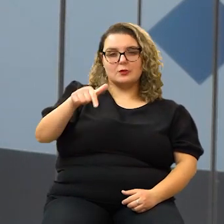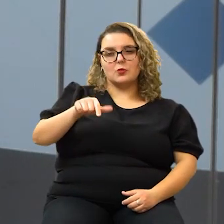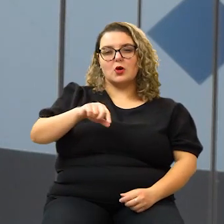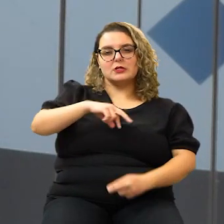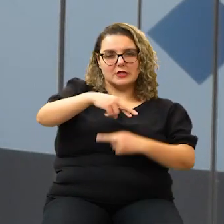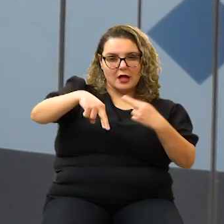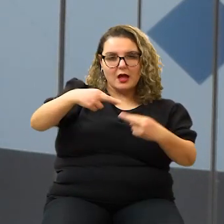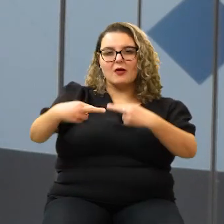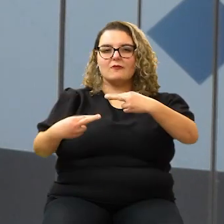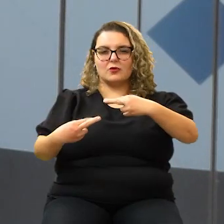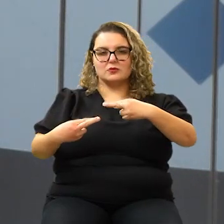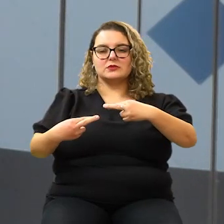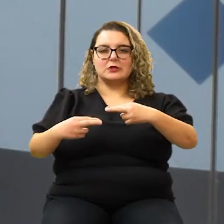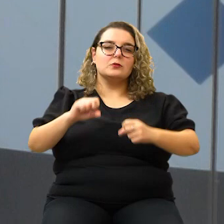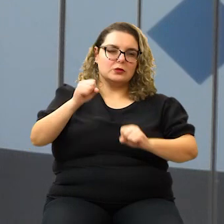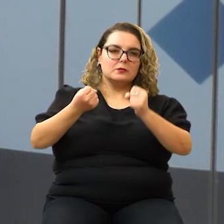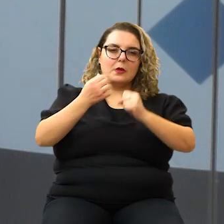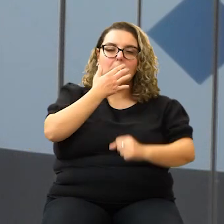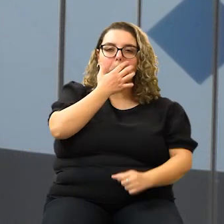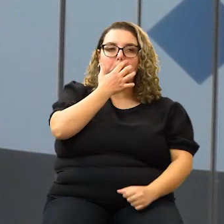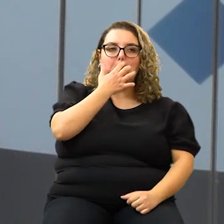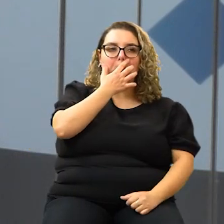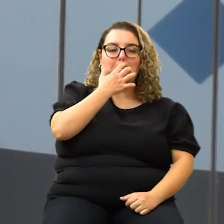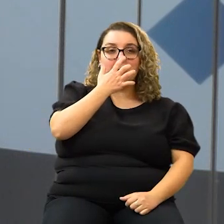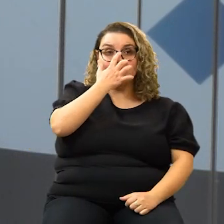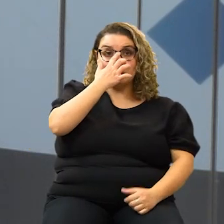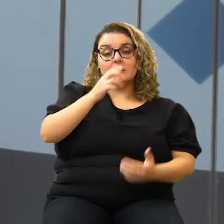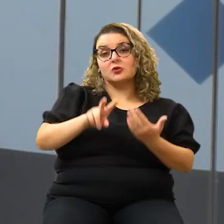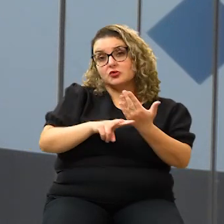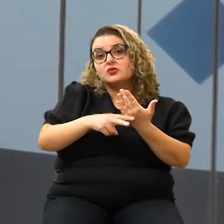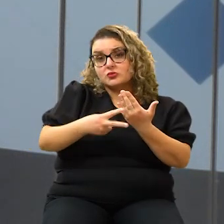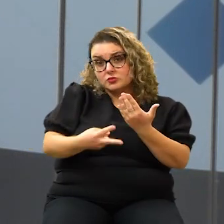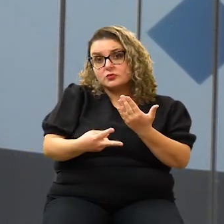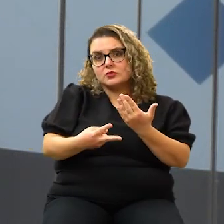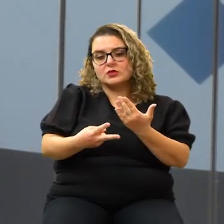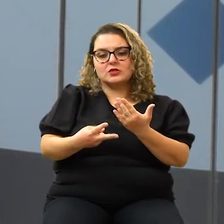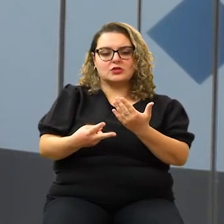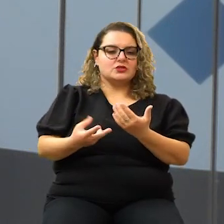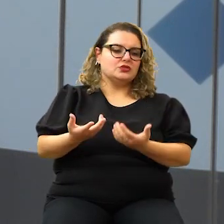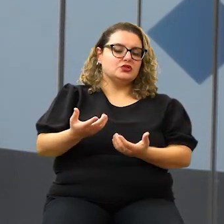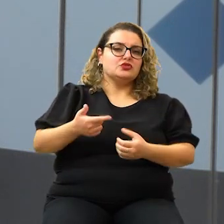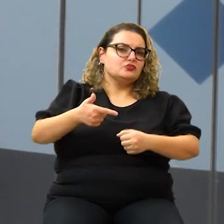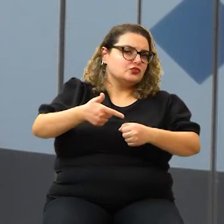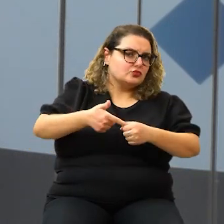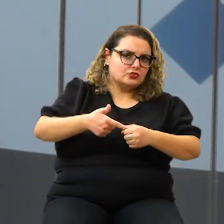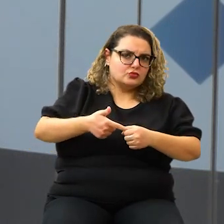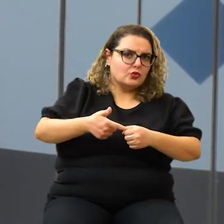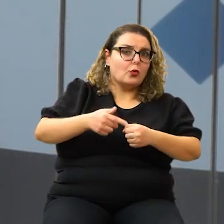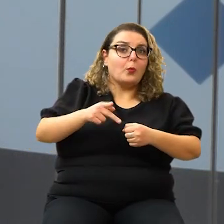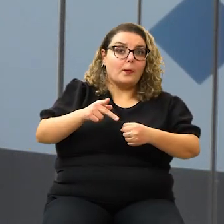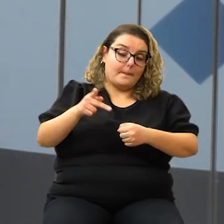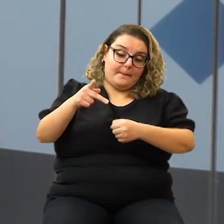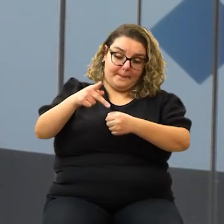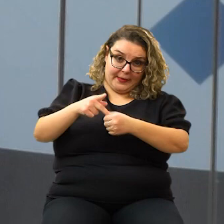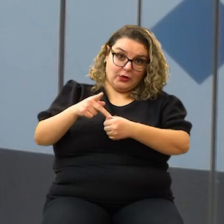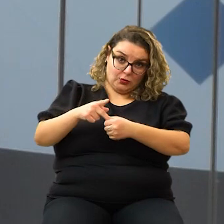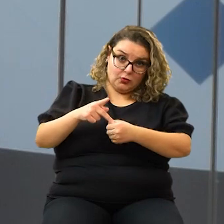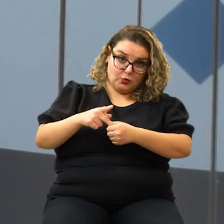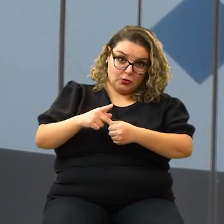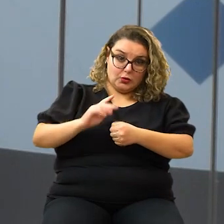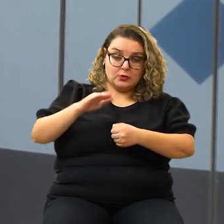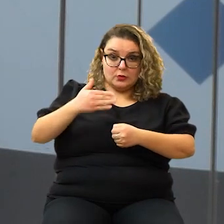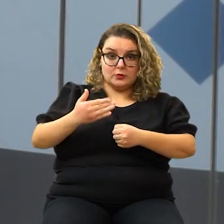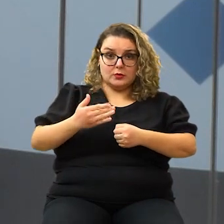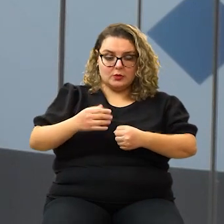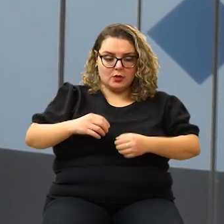que é um gás em consequência aí de queima de combustíveis fósseis, o petróleo, né, quando ele vai